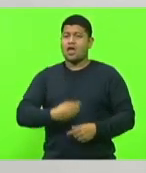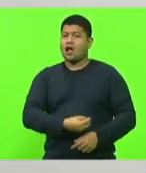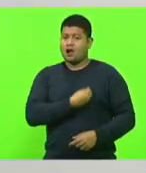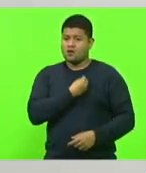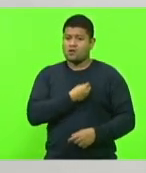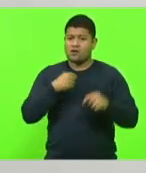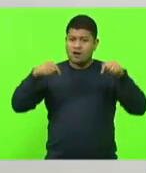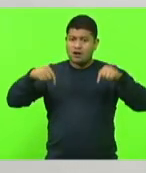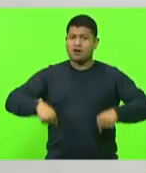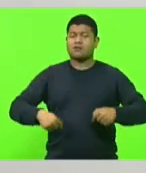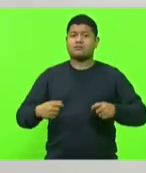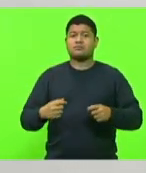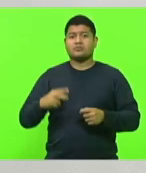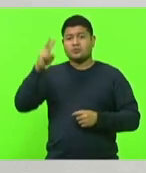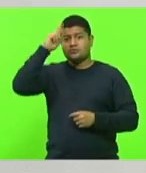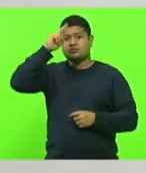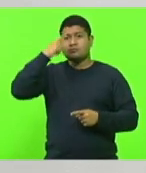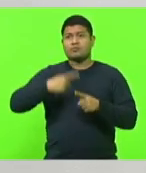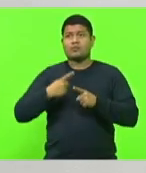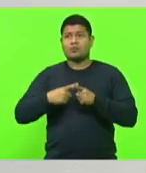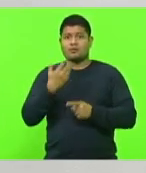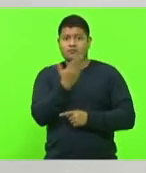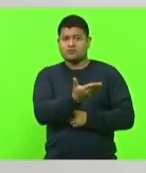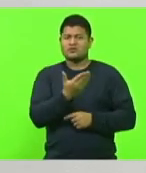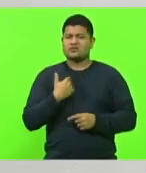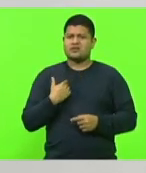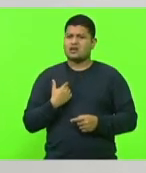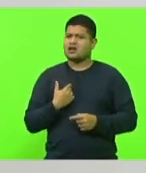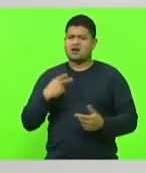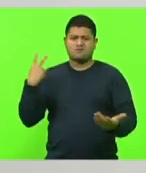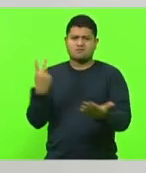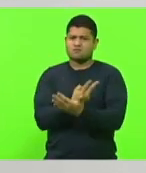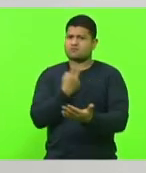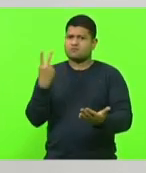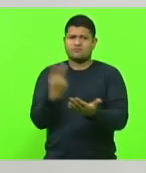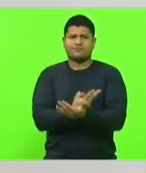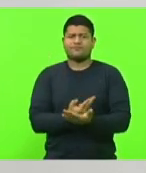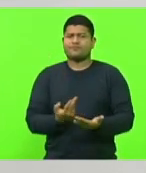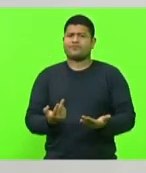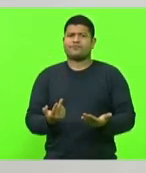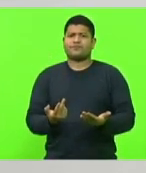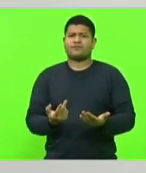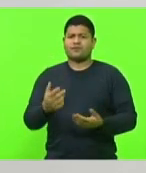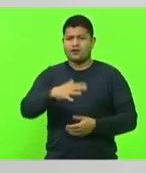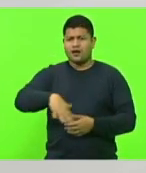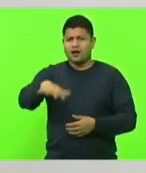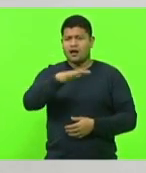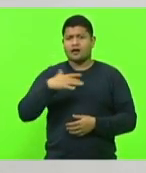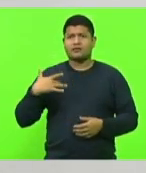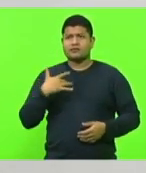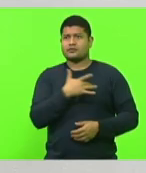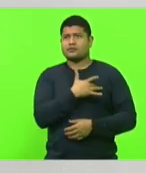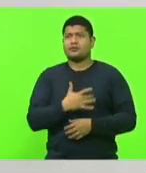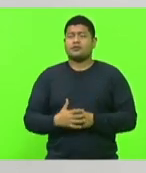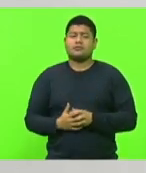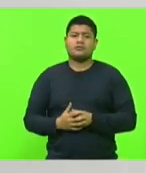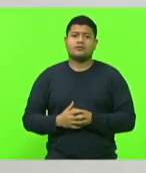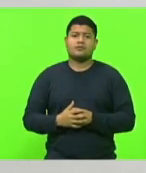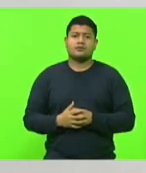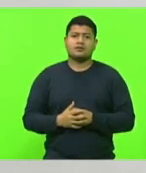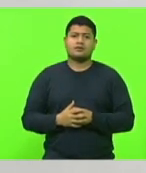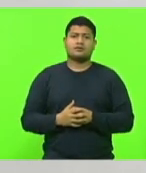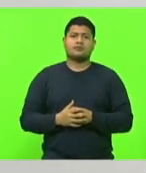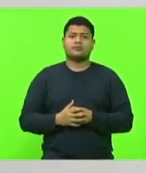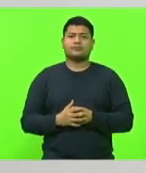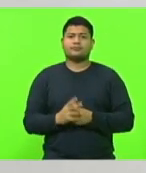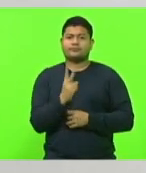também, porque você é um traste na saúde. E eu Vossa Excelência quero deixar... terá 2 minutos. Obrigado, senhor